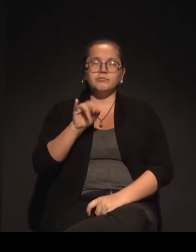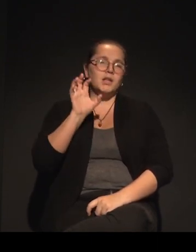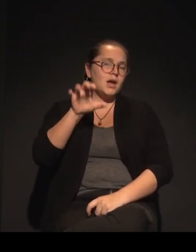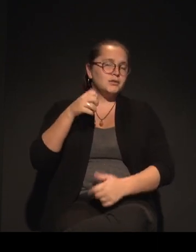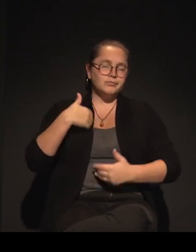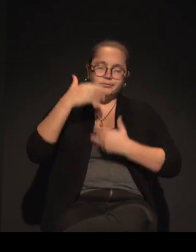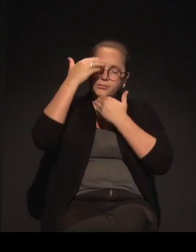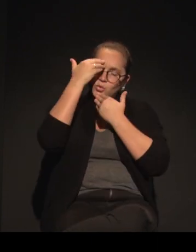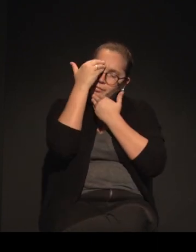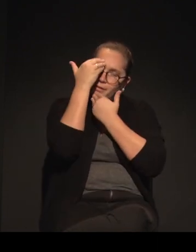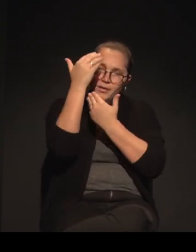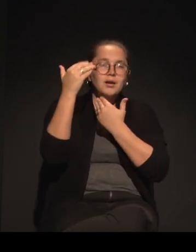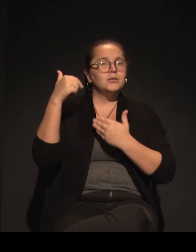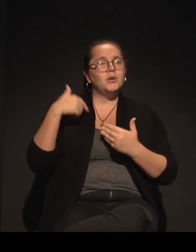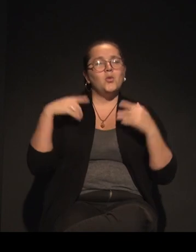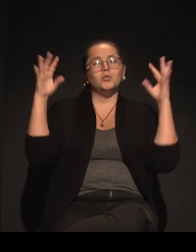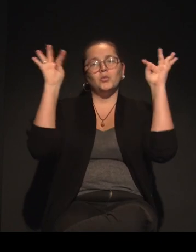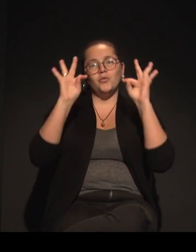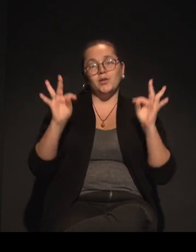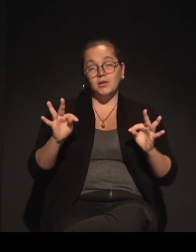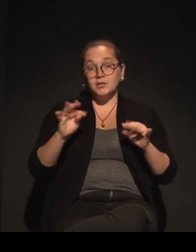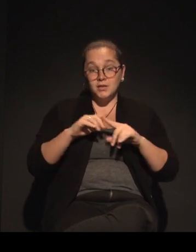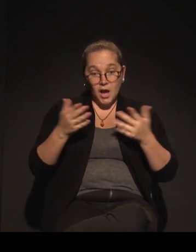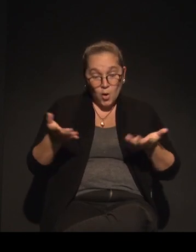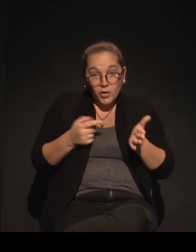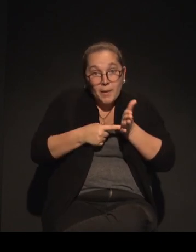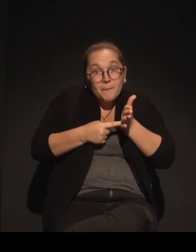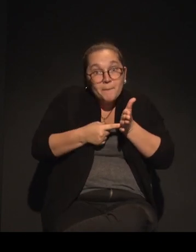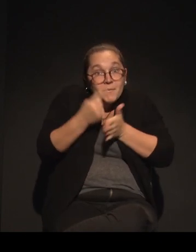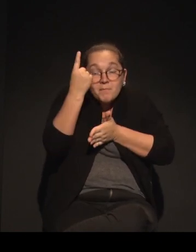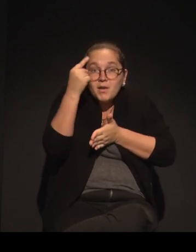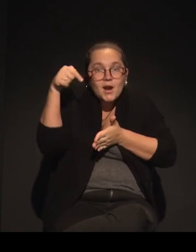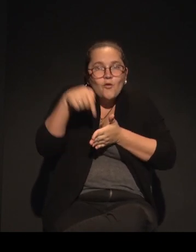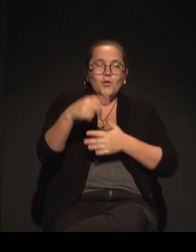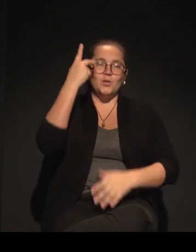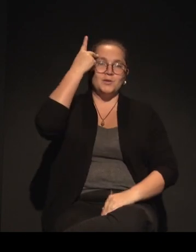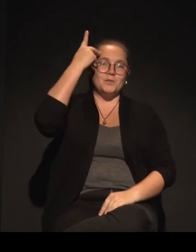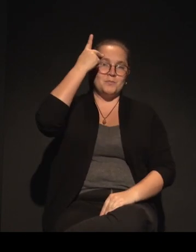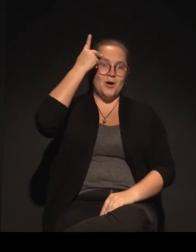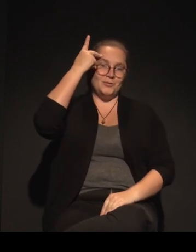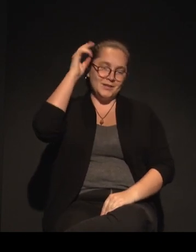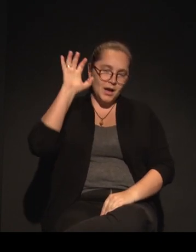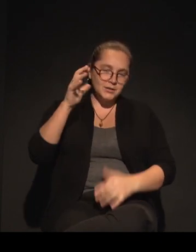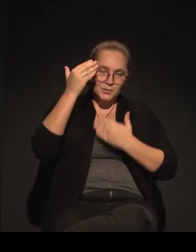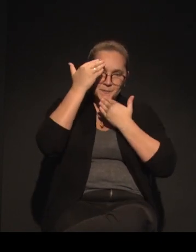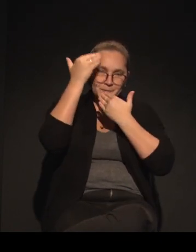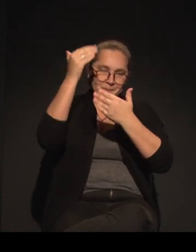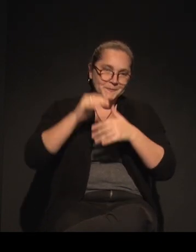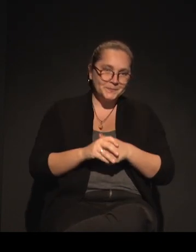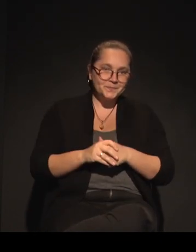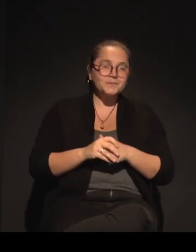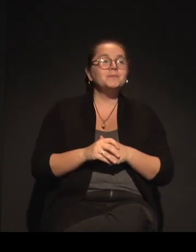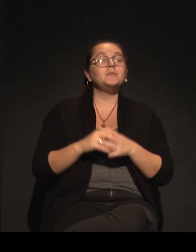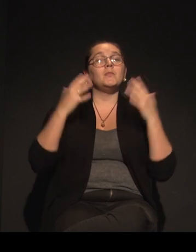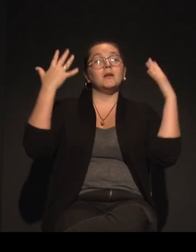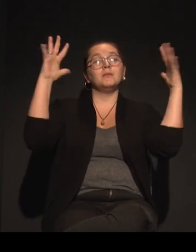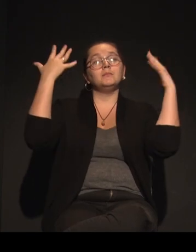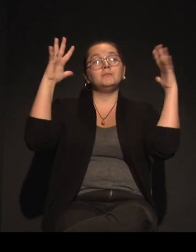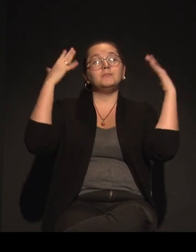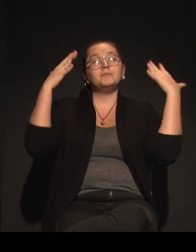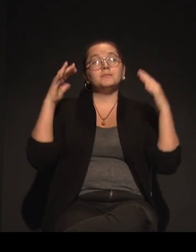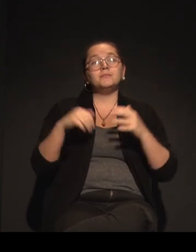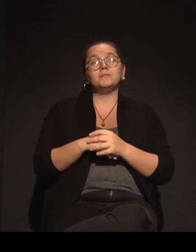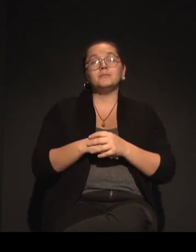feliz pelo convite e também pela primeira vez que eu vim pra cá passar um pano é isso é bacana